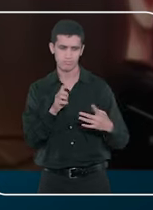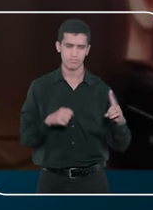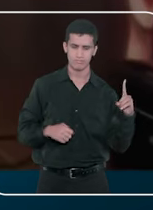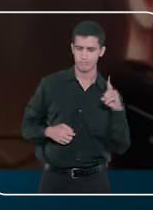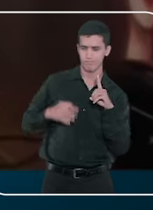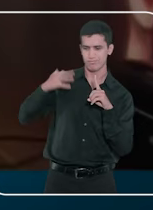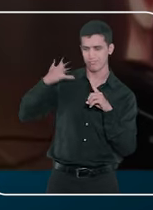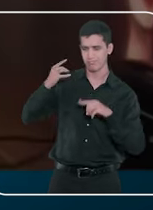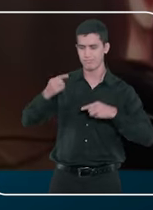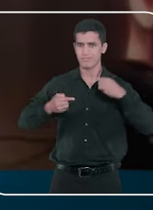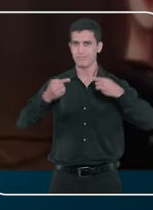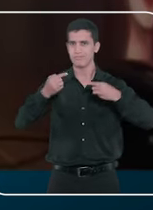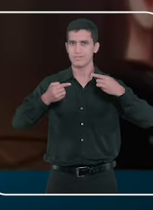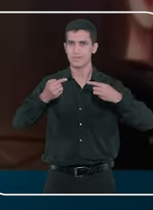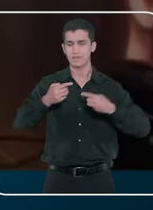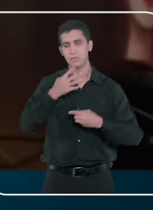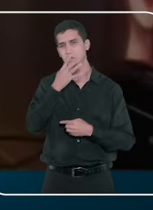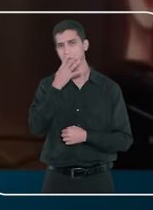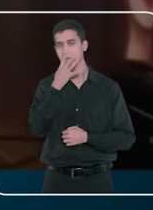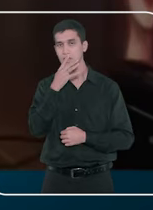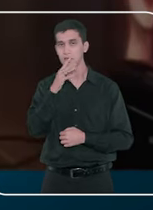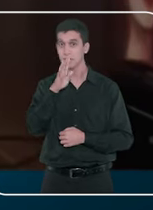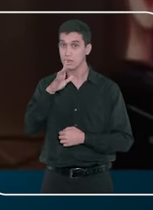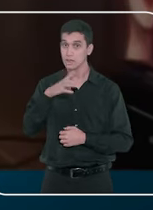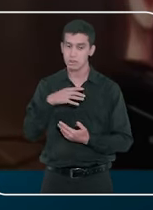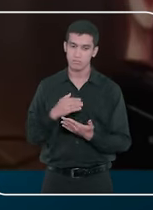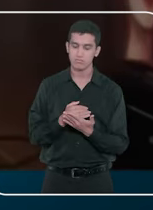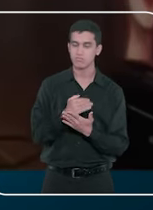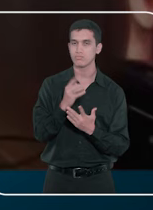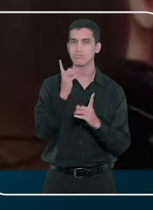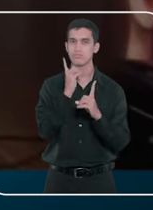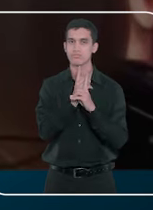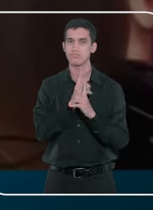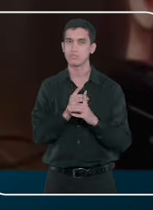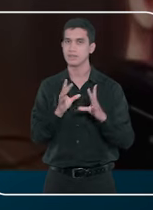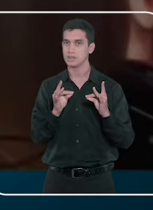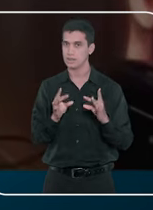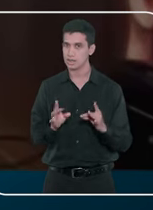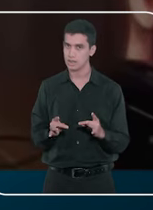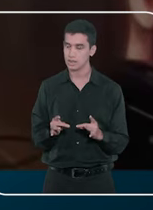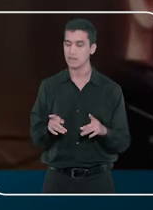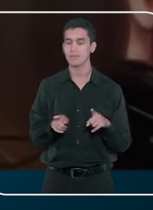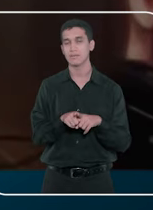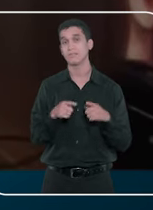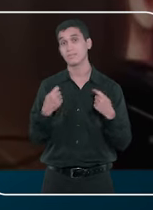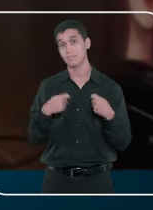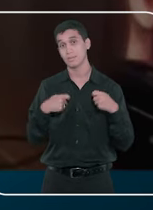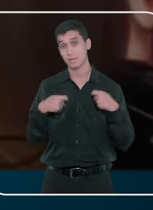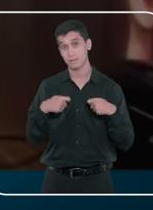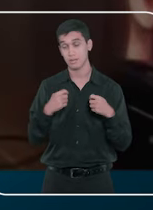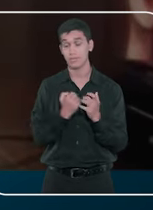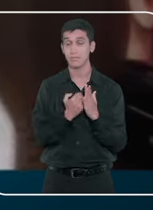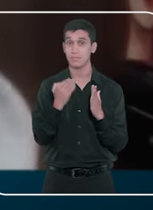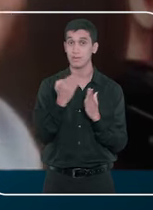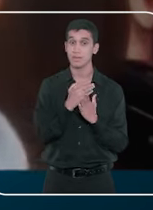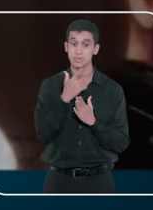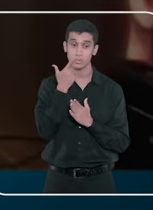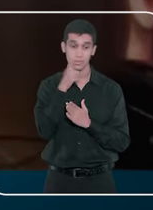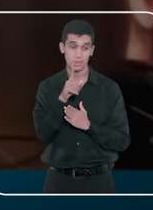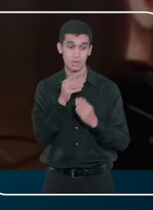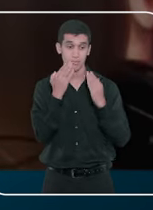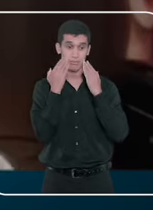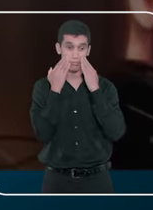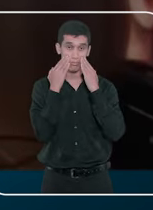bastante interessante, mas que vem ao encontro de uma perspectiva e uma necessidade de se obter